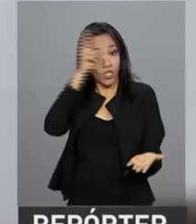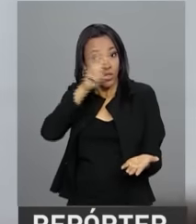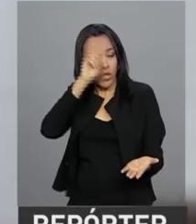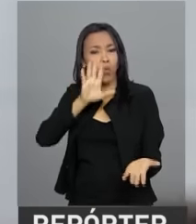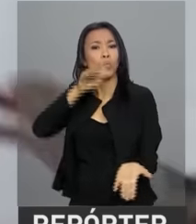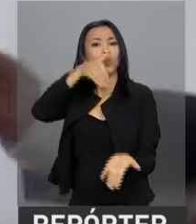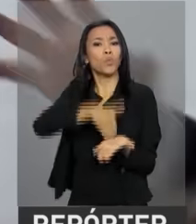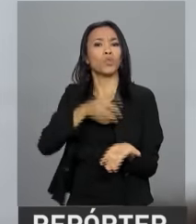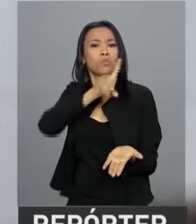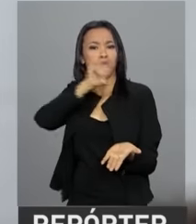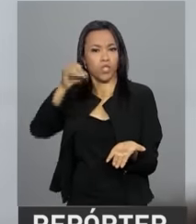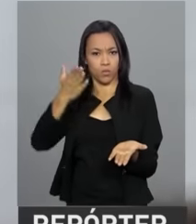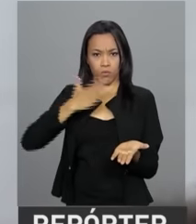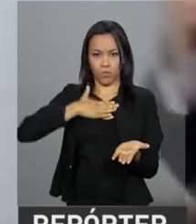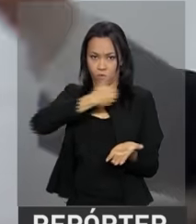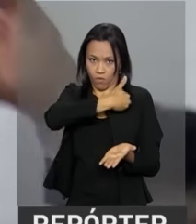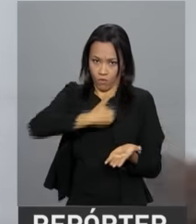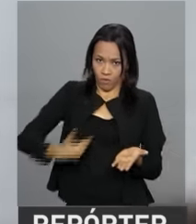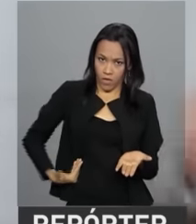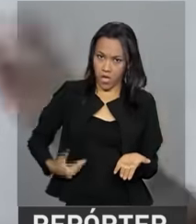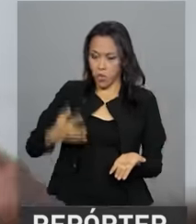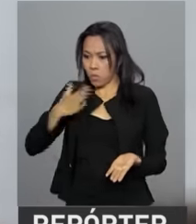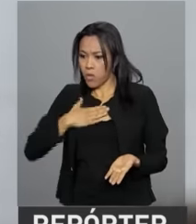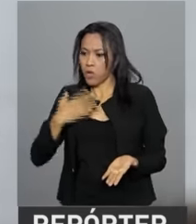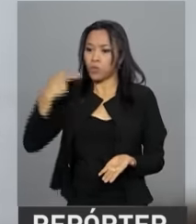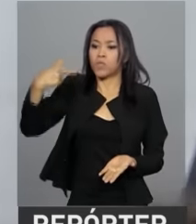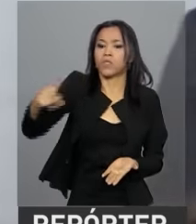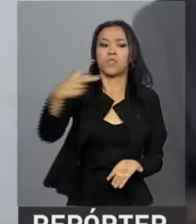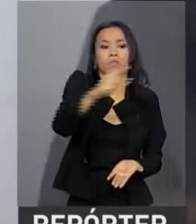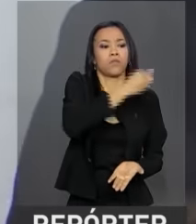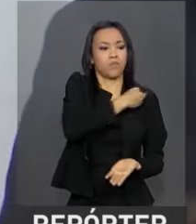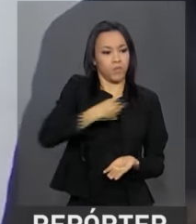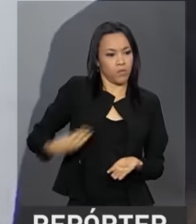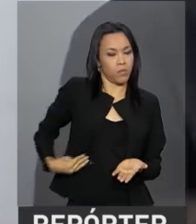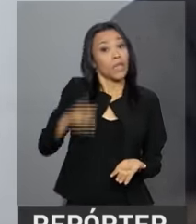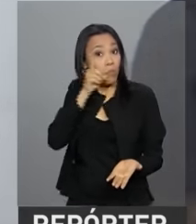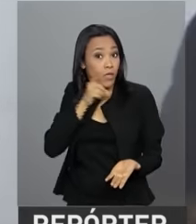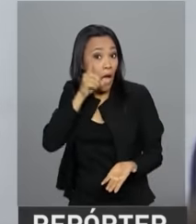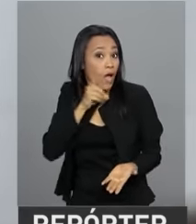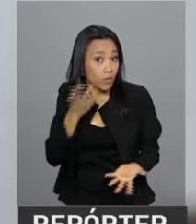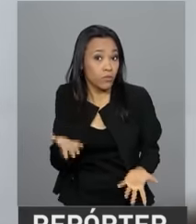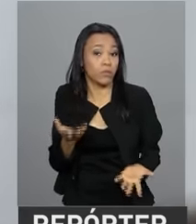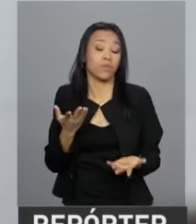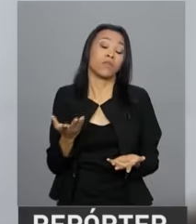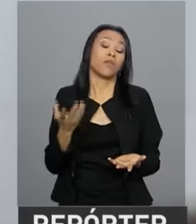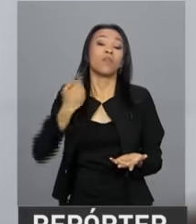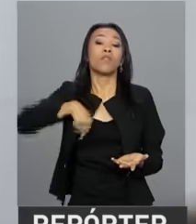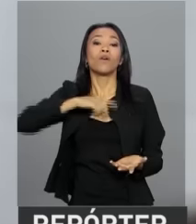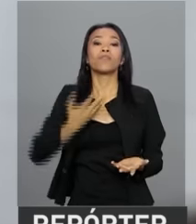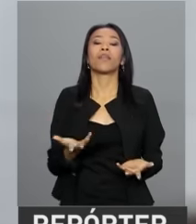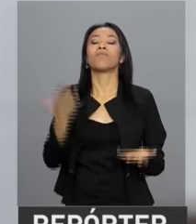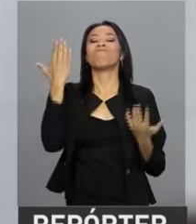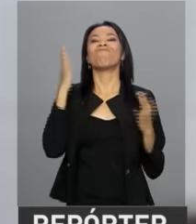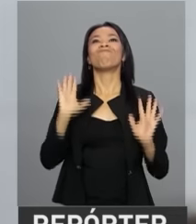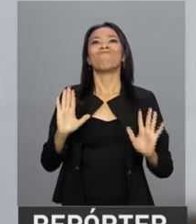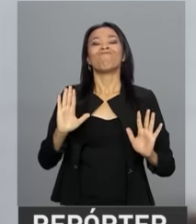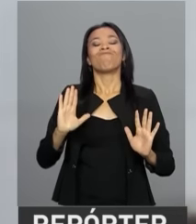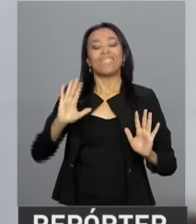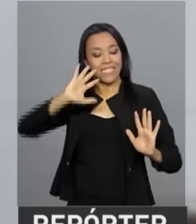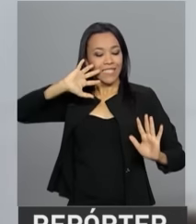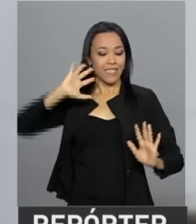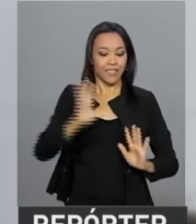último dia do nosso governo do meu e dos colegas deputados não é nós queremos Erguer as Mãos e disser